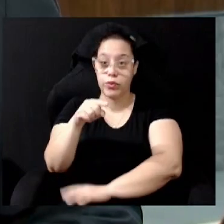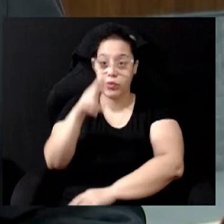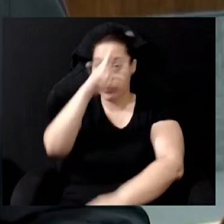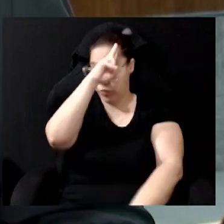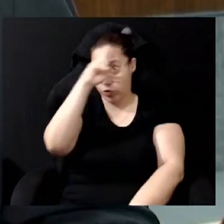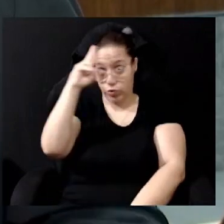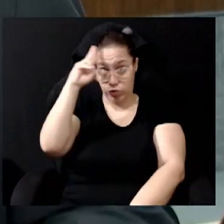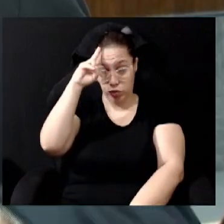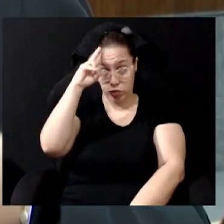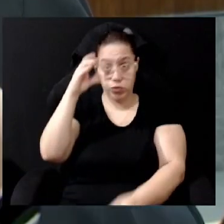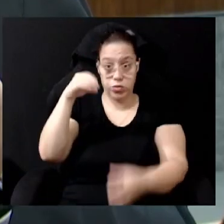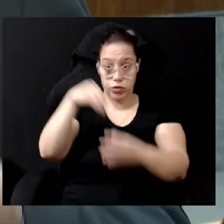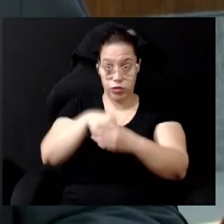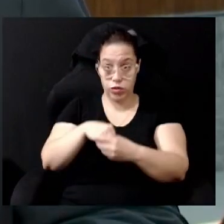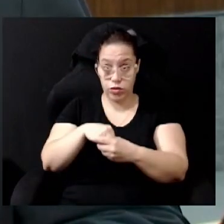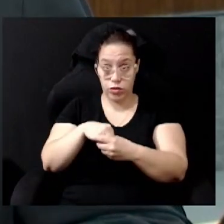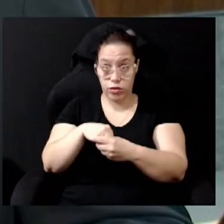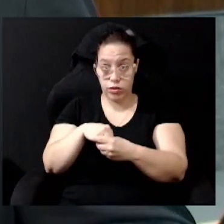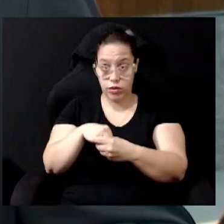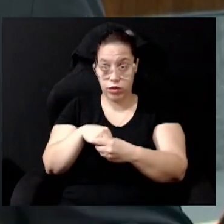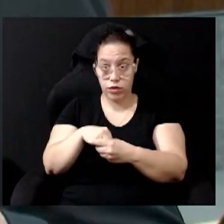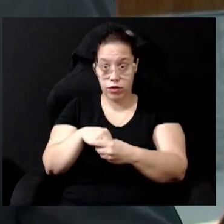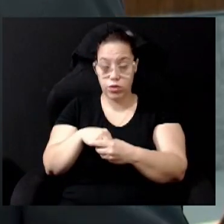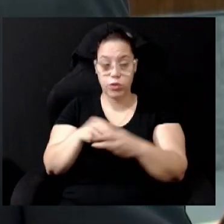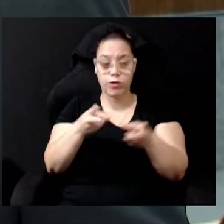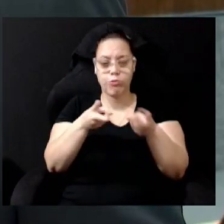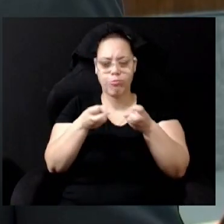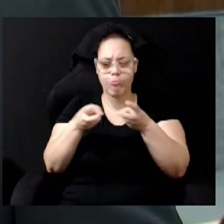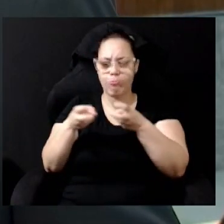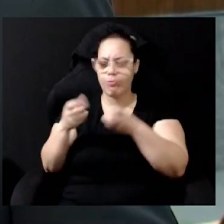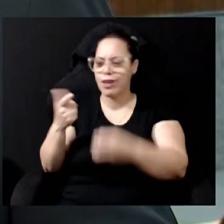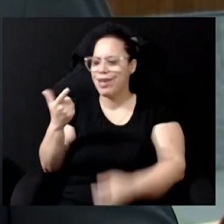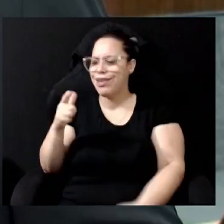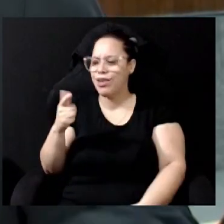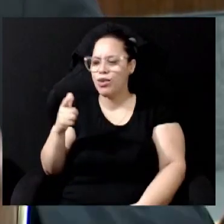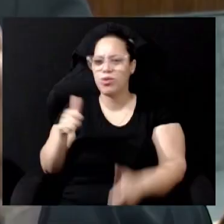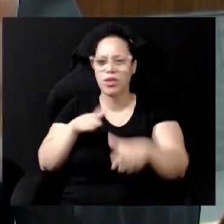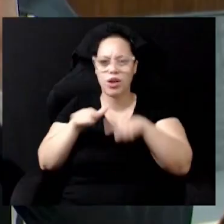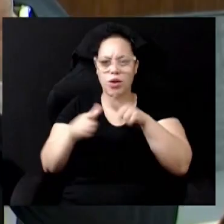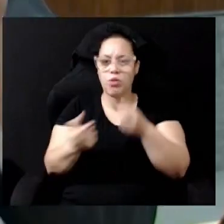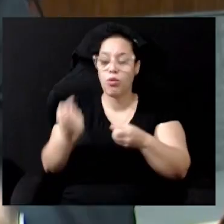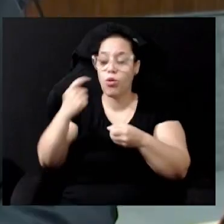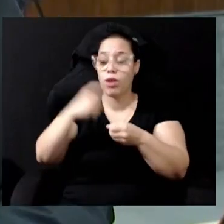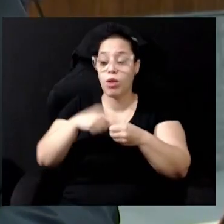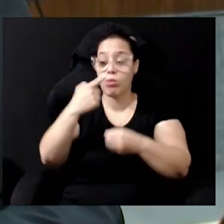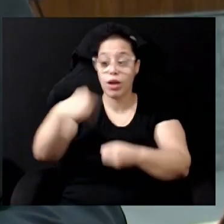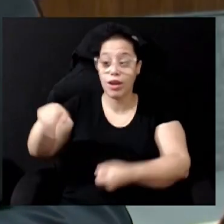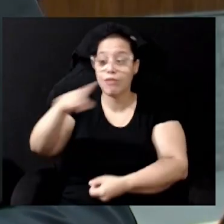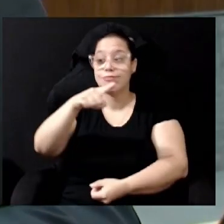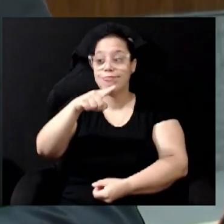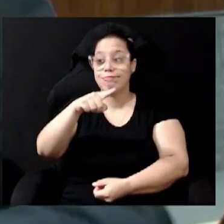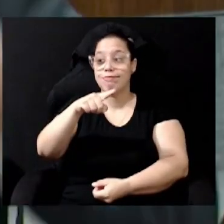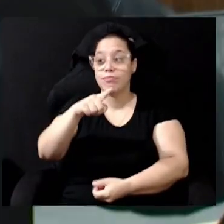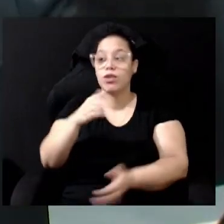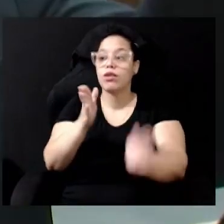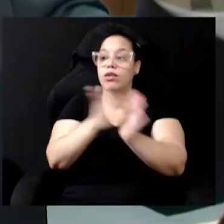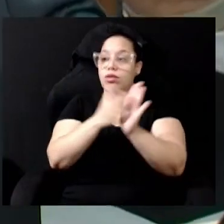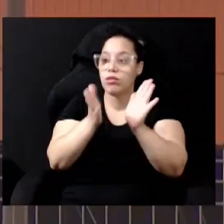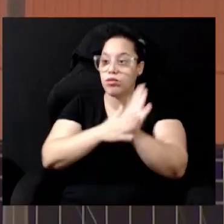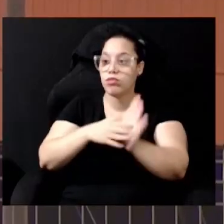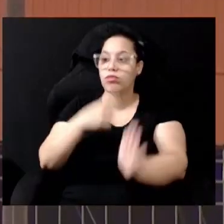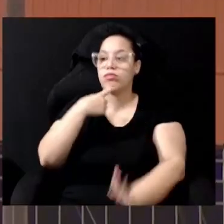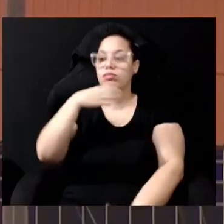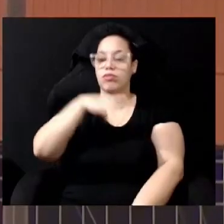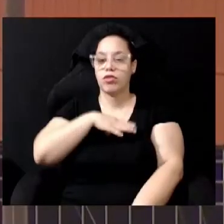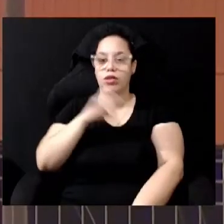região do aeroporto de Viracopos, nós percebemos que não tem nenhum trabalho voltado para eles. E nós estamos propondo à cidade de Campinas não